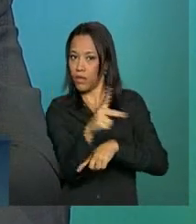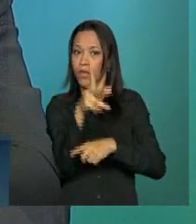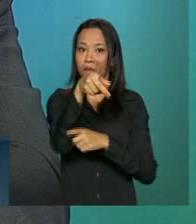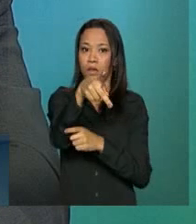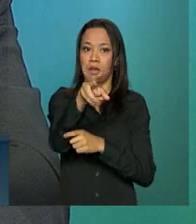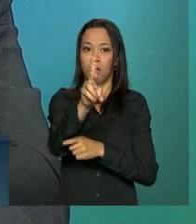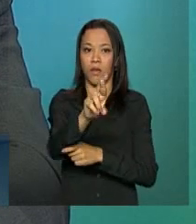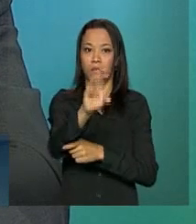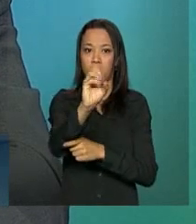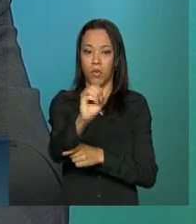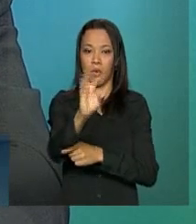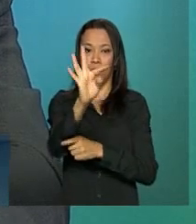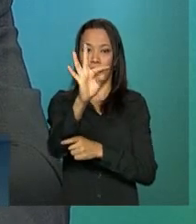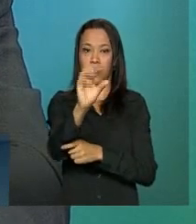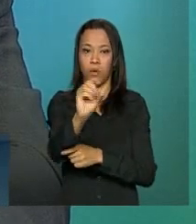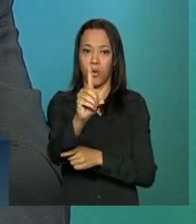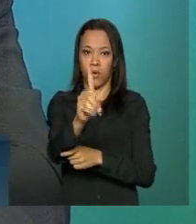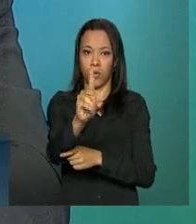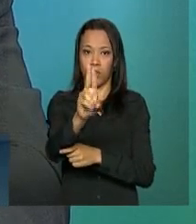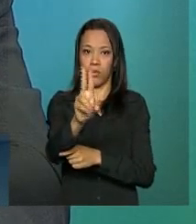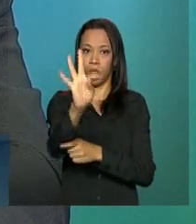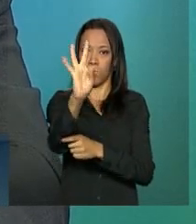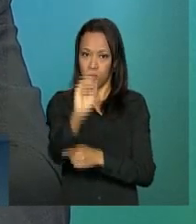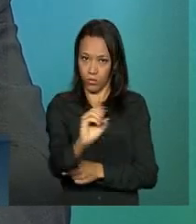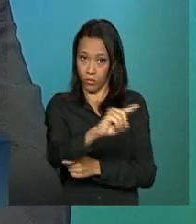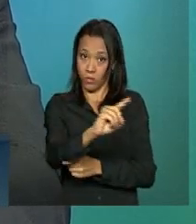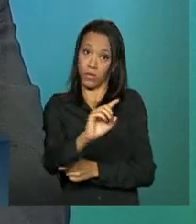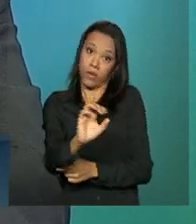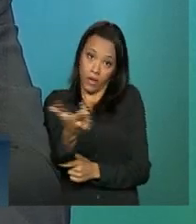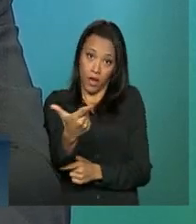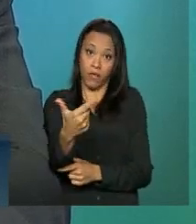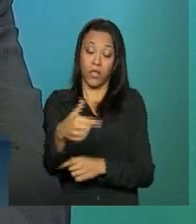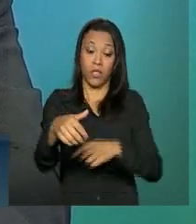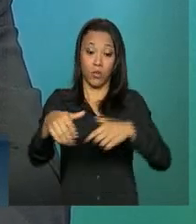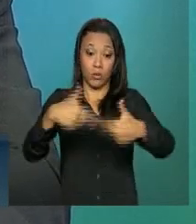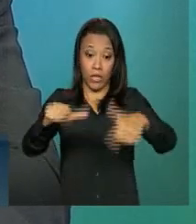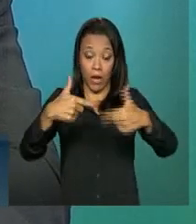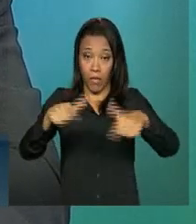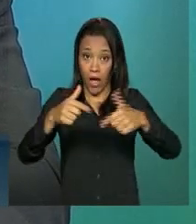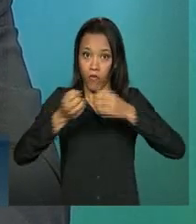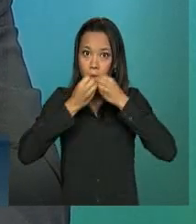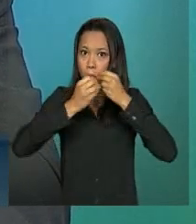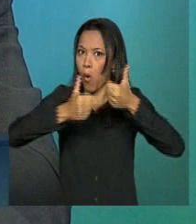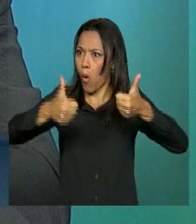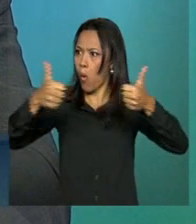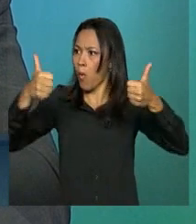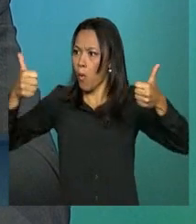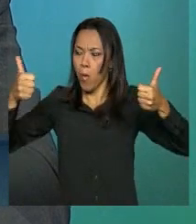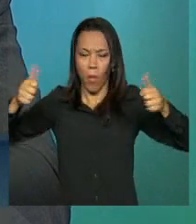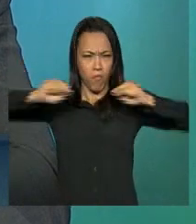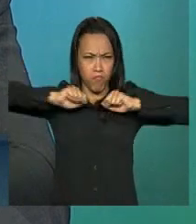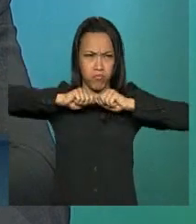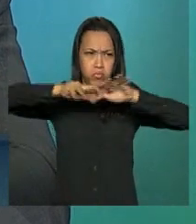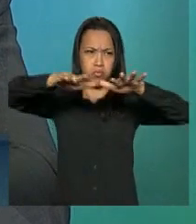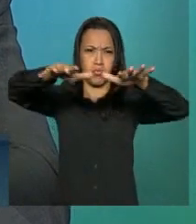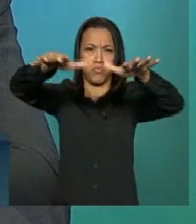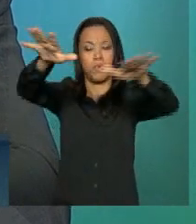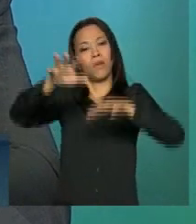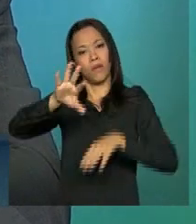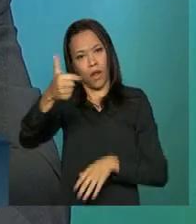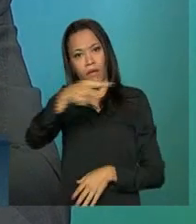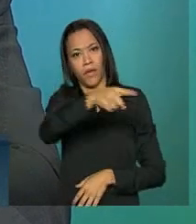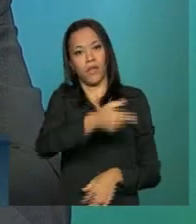que o negócio como um todo se expandir, eu só consigo ver repercussões positivas para